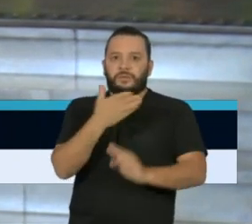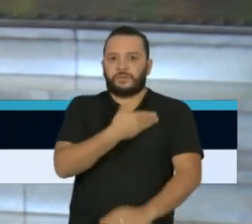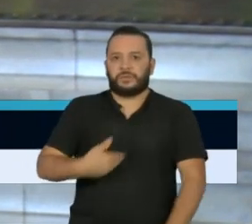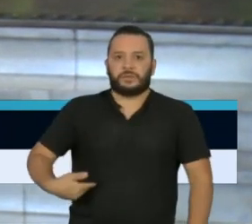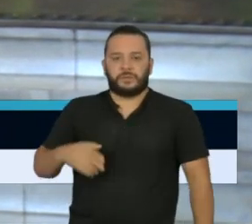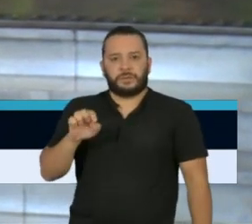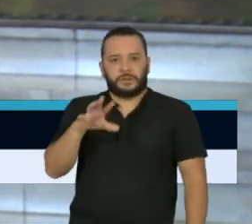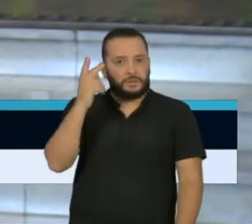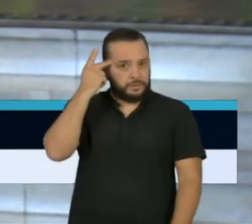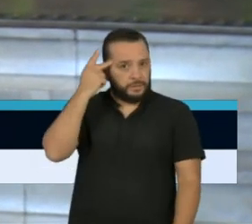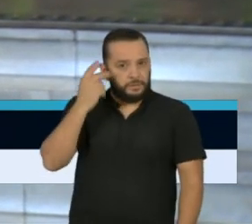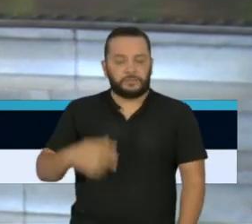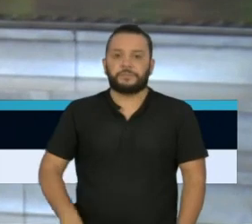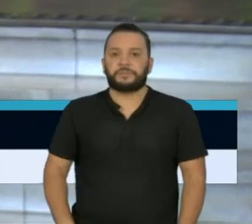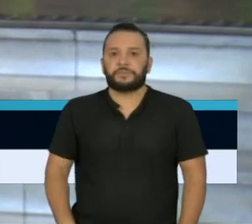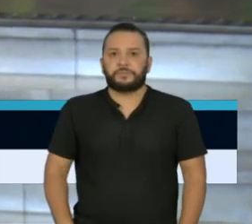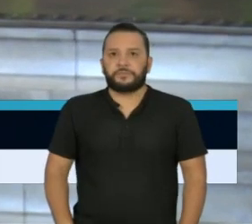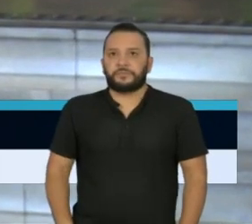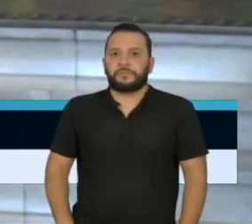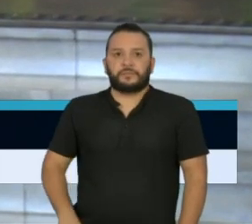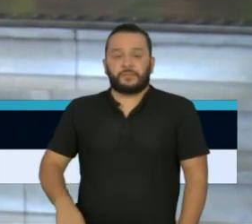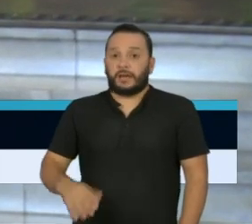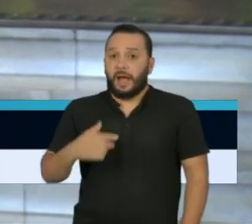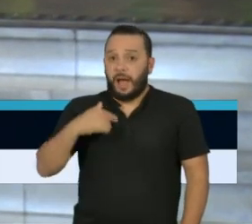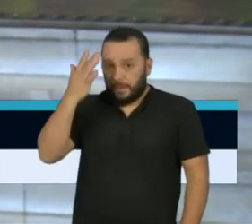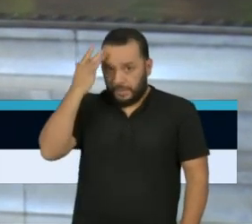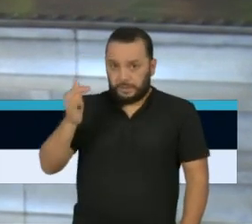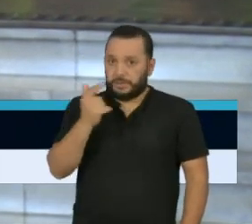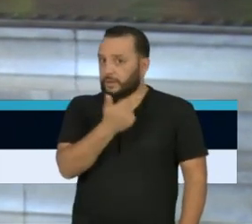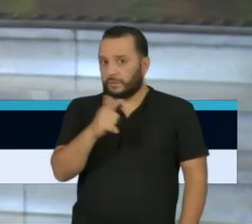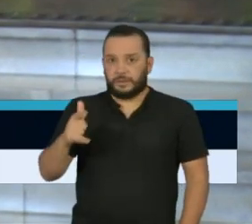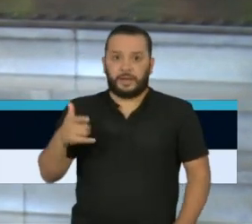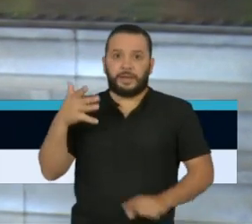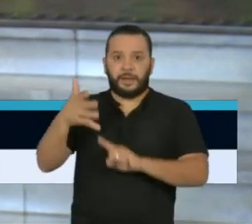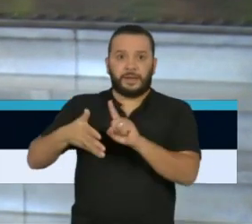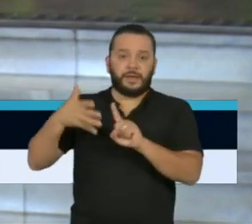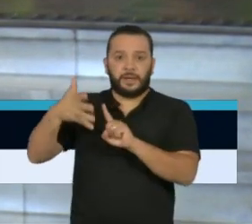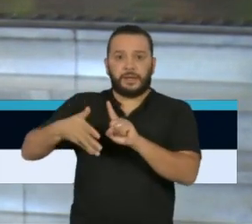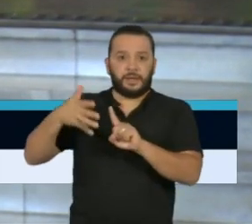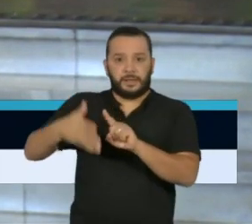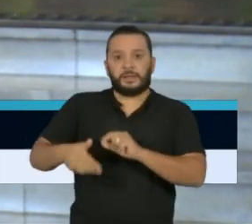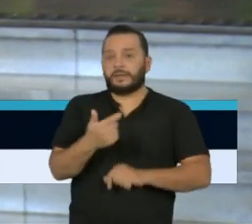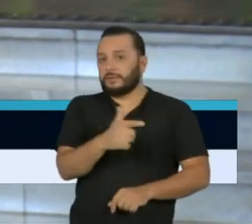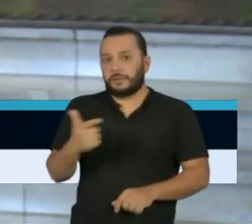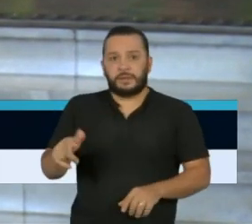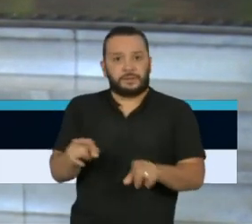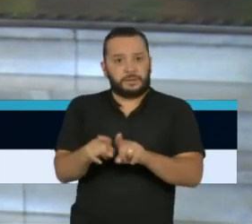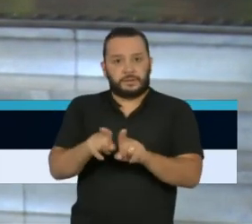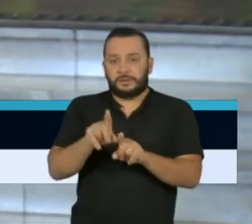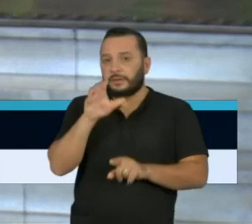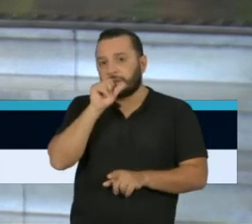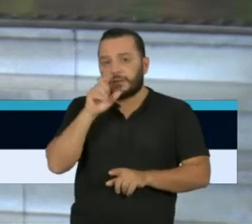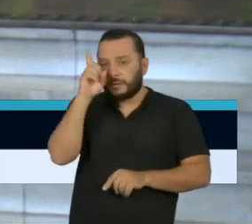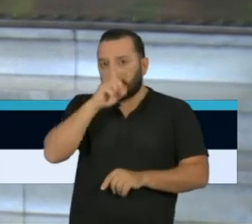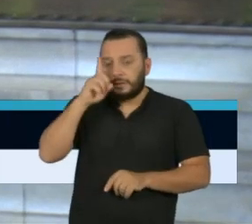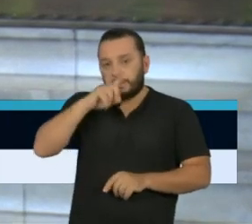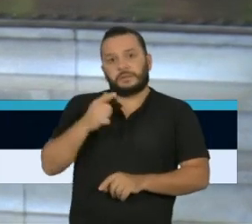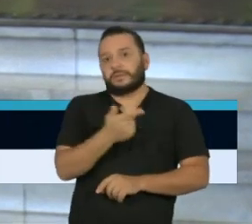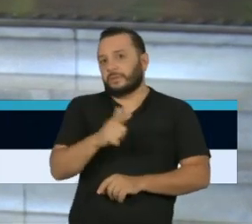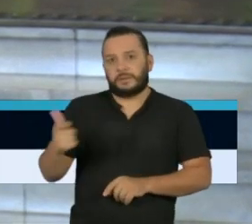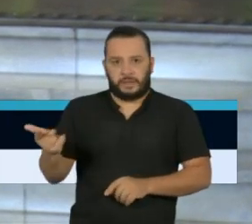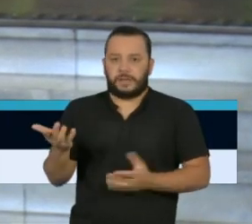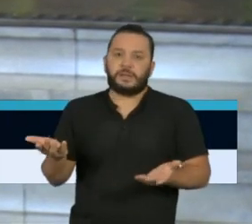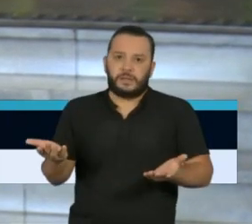Bandeirantes nesta tarde. Não teremos coletiva amanhã, Sexta-feira Santa, nem sábado, sábado e domingo. Vamos,